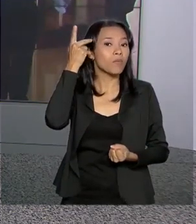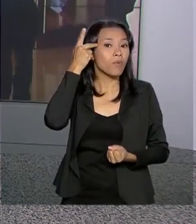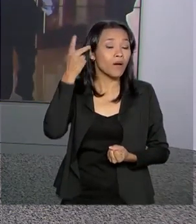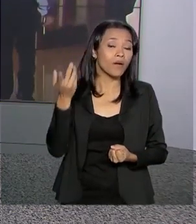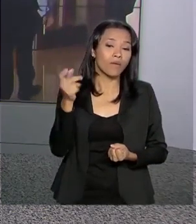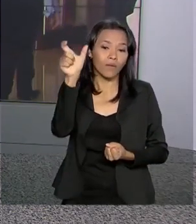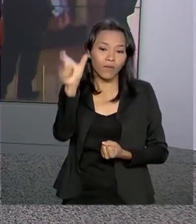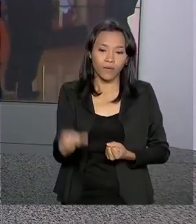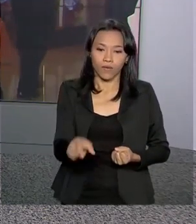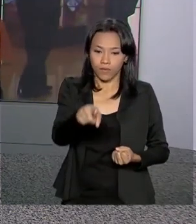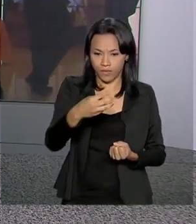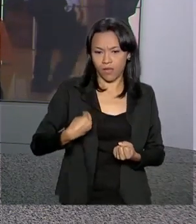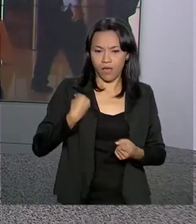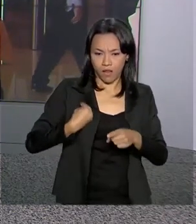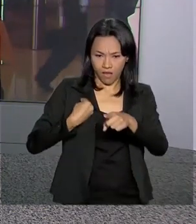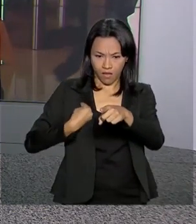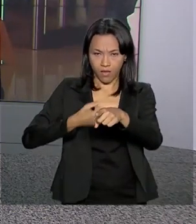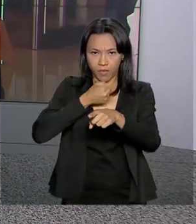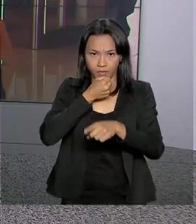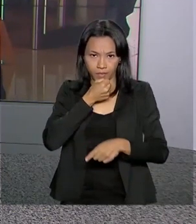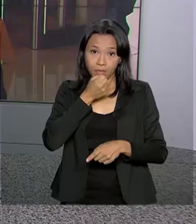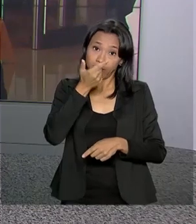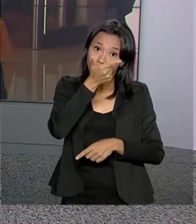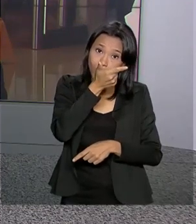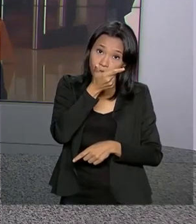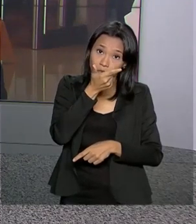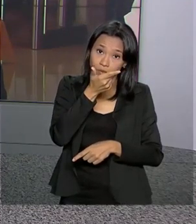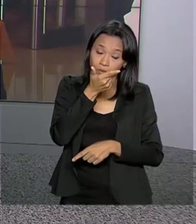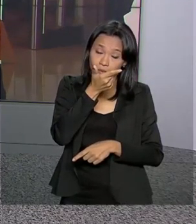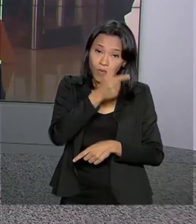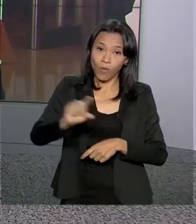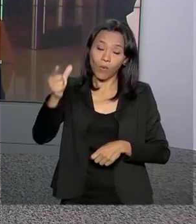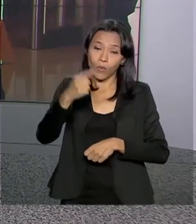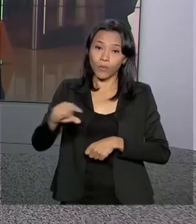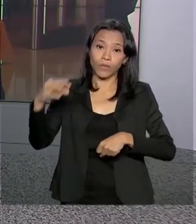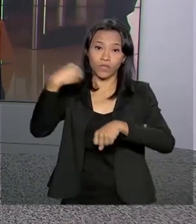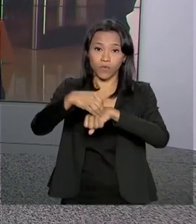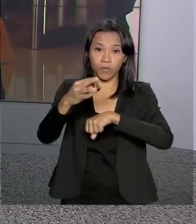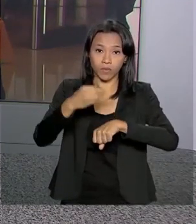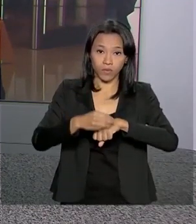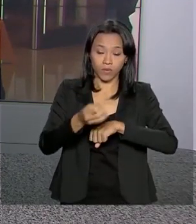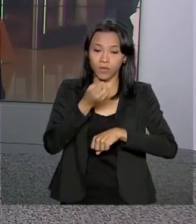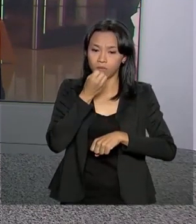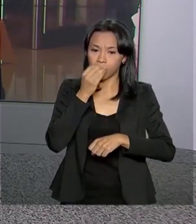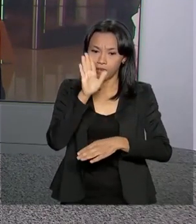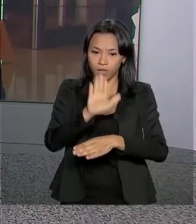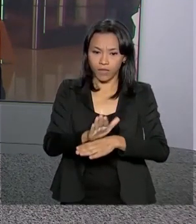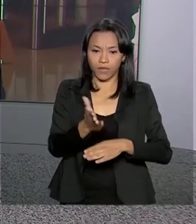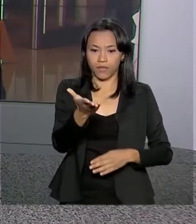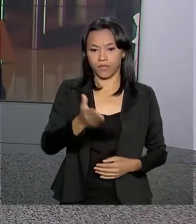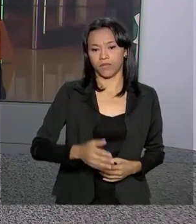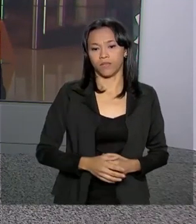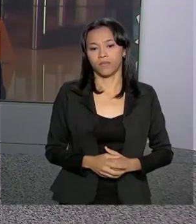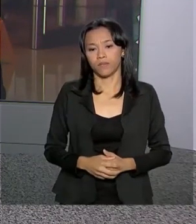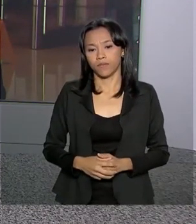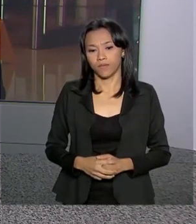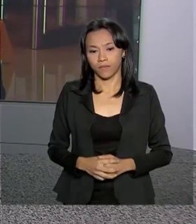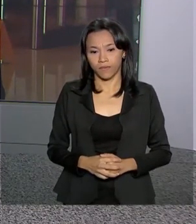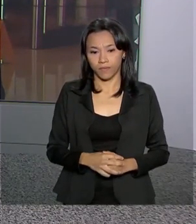Ricardo Barros está no Hospital Albert Einstein e traz outras informações para a gente. Boa tarde, Ricardo.